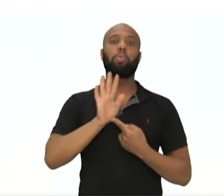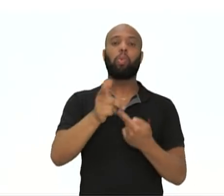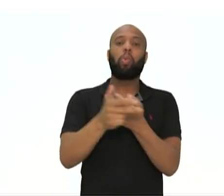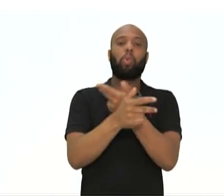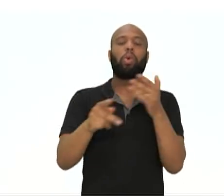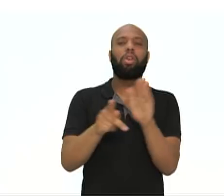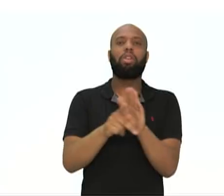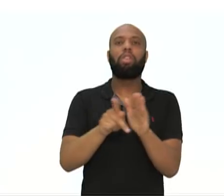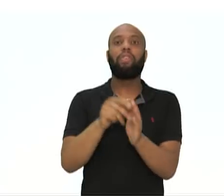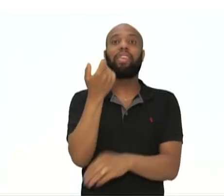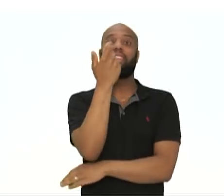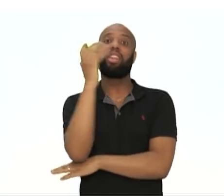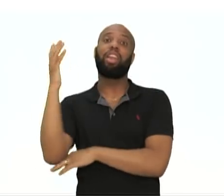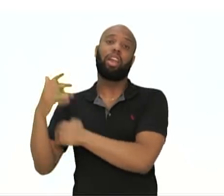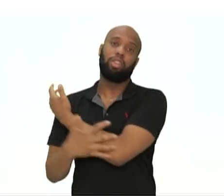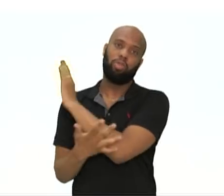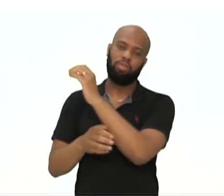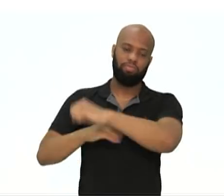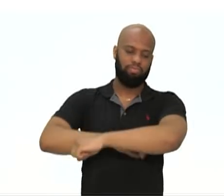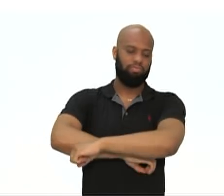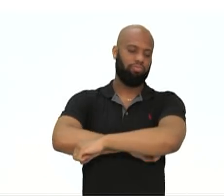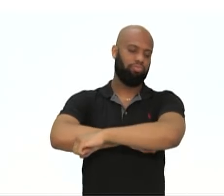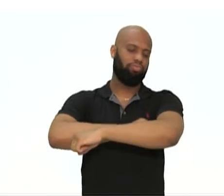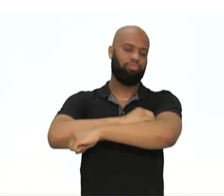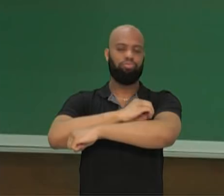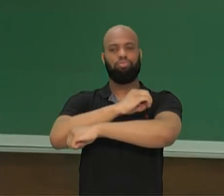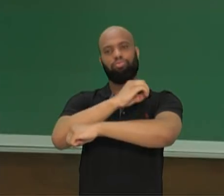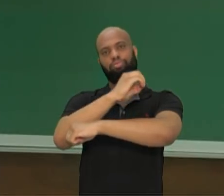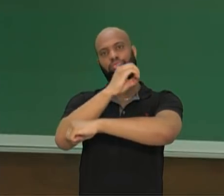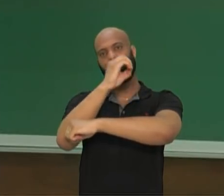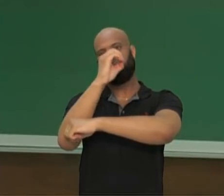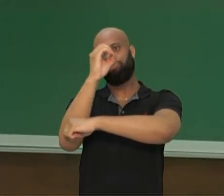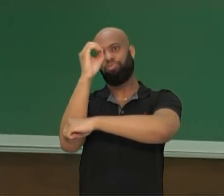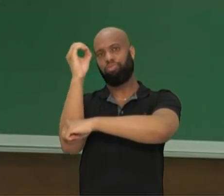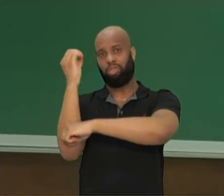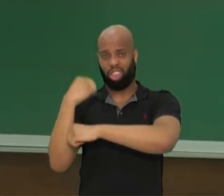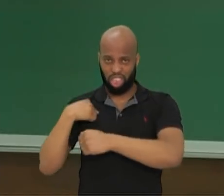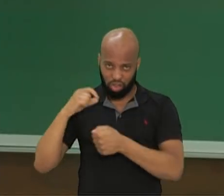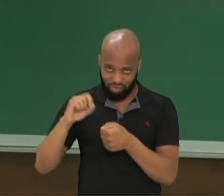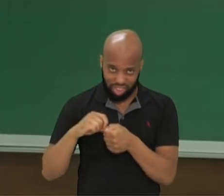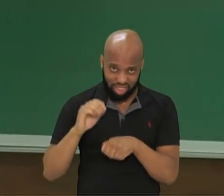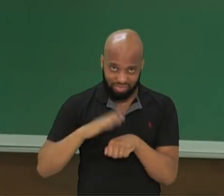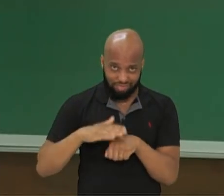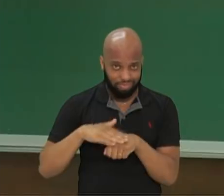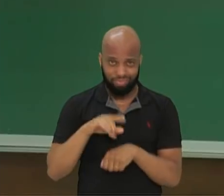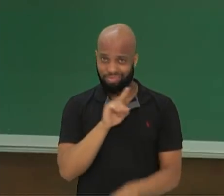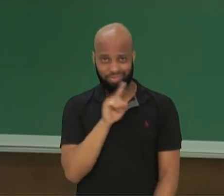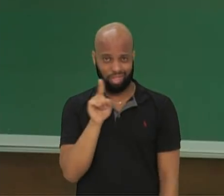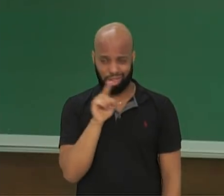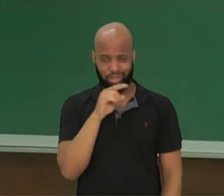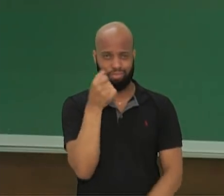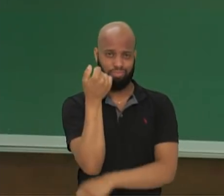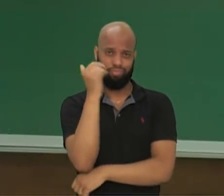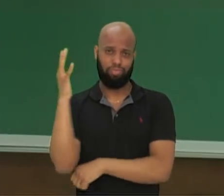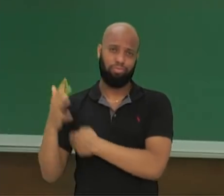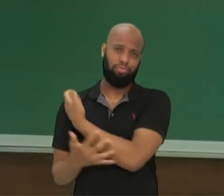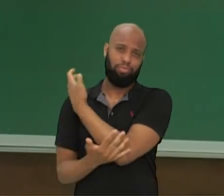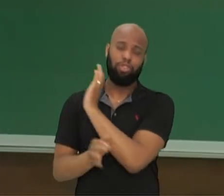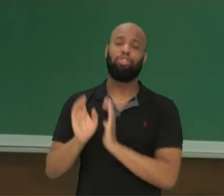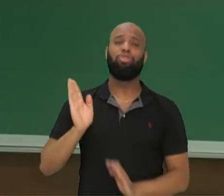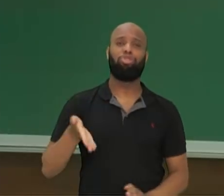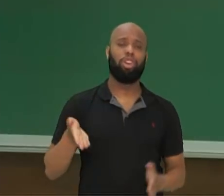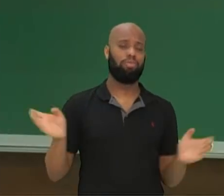da natureza, não é mesmo? O amanhecer não foi eu quem fiz o amanhecer, né? É a natureza quem